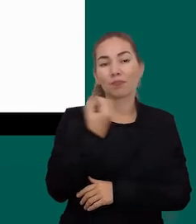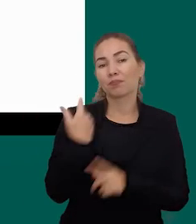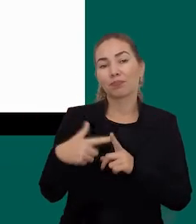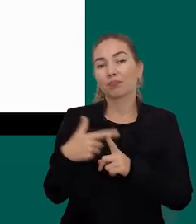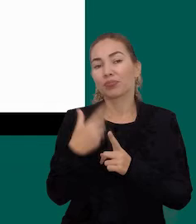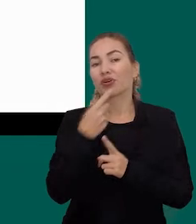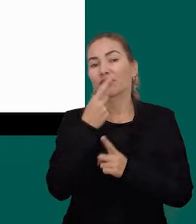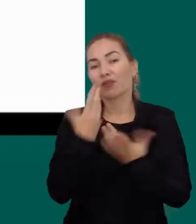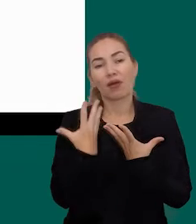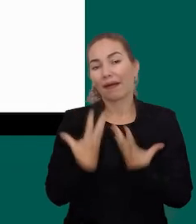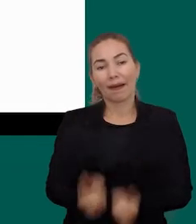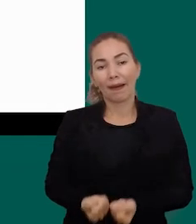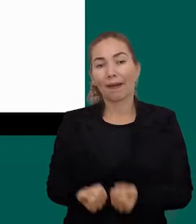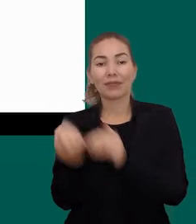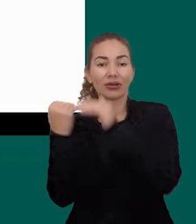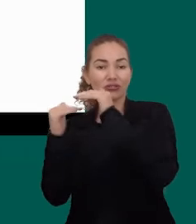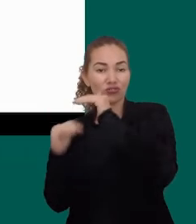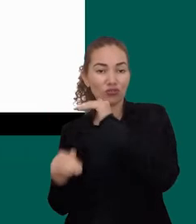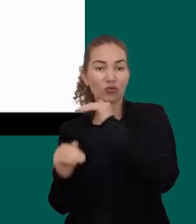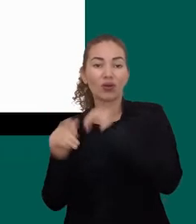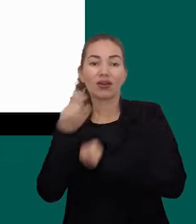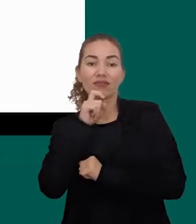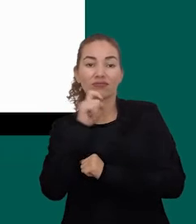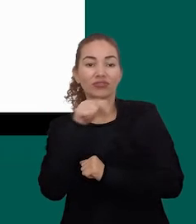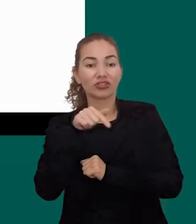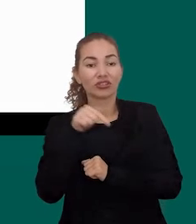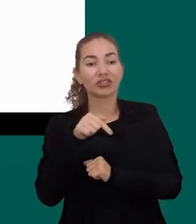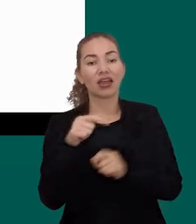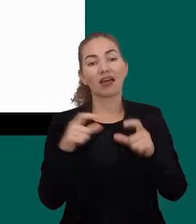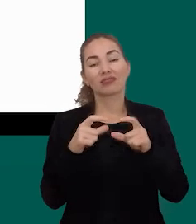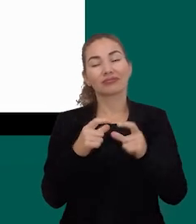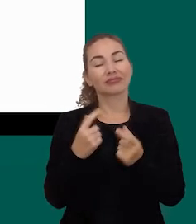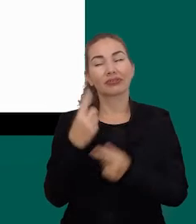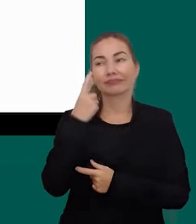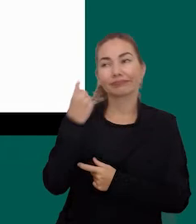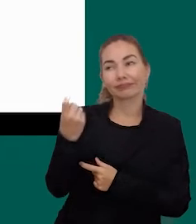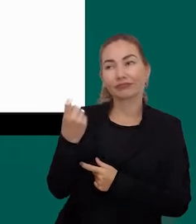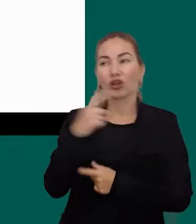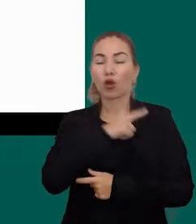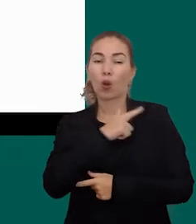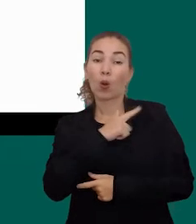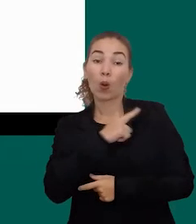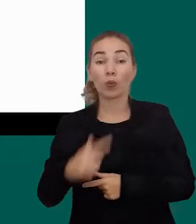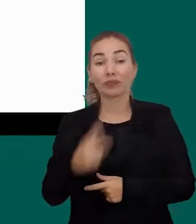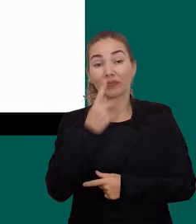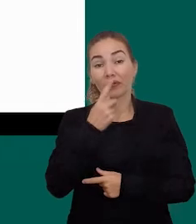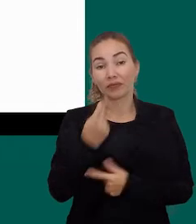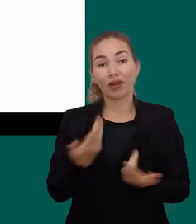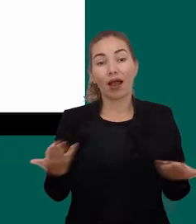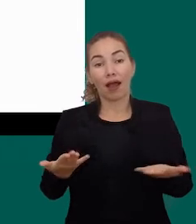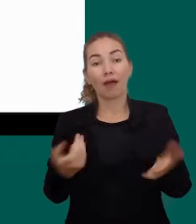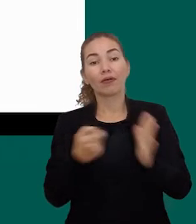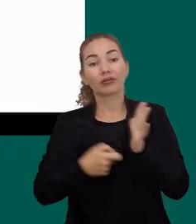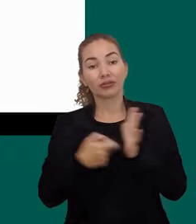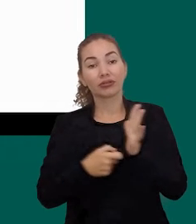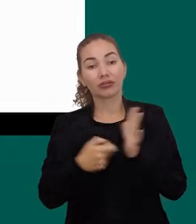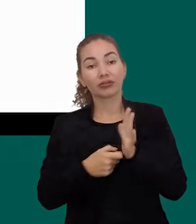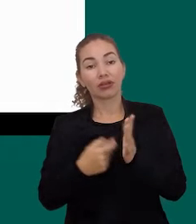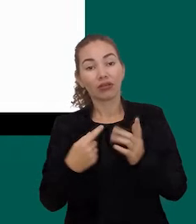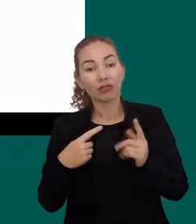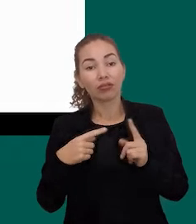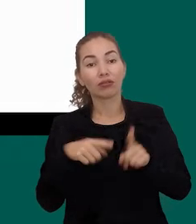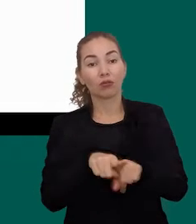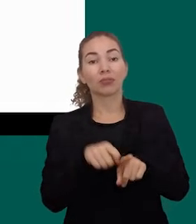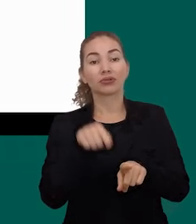capaz de aportar, e também por considerar que a Pfizer não estava muito interessada, de acordo com o que o governo falou, né? E agora a gente está tentando fazer acordo com essa vacina, que